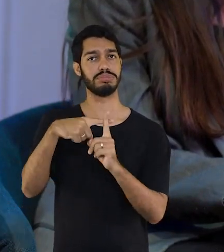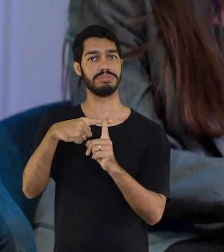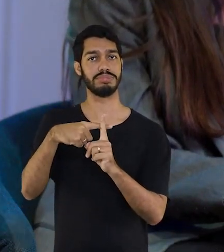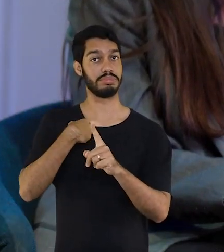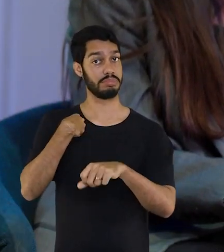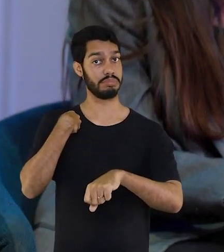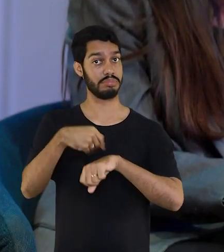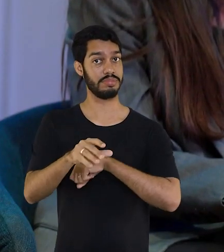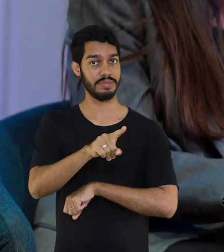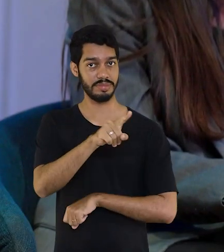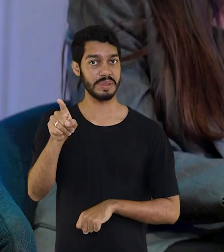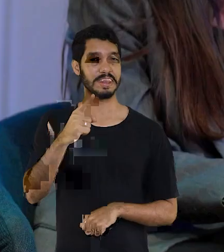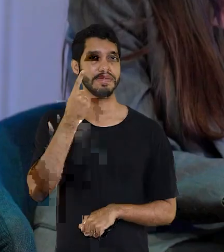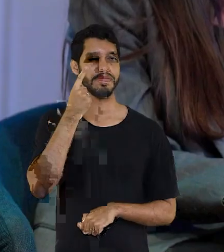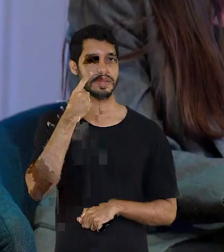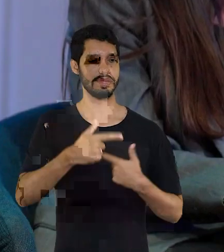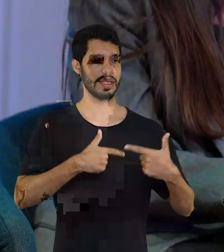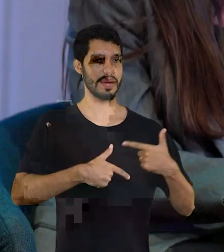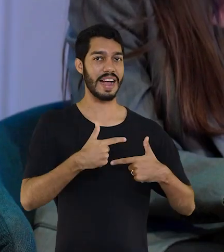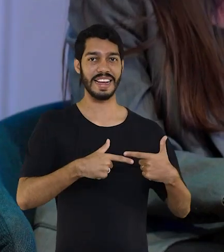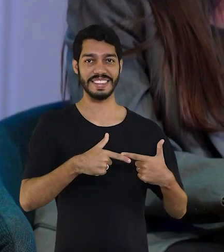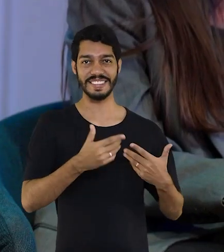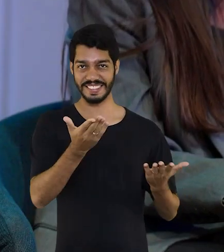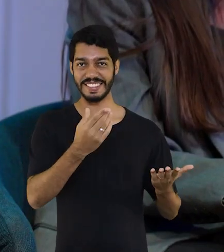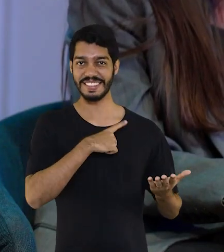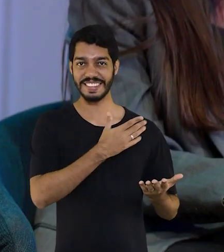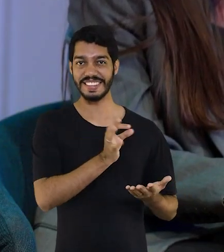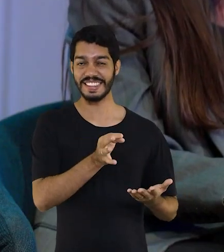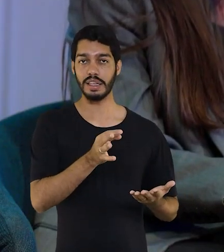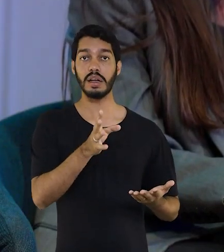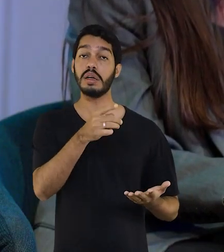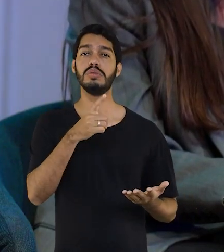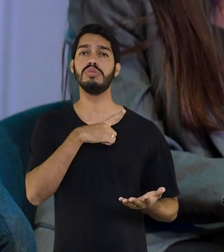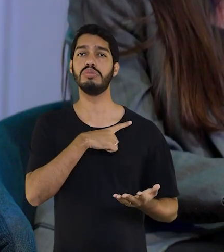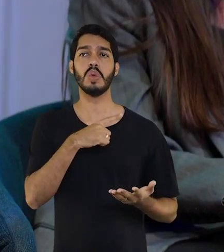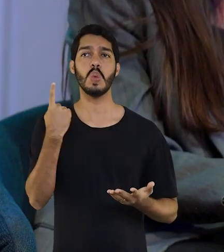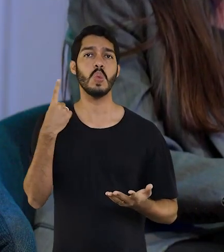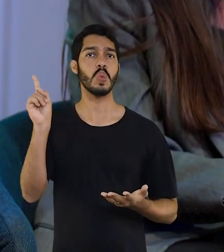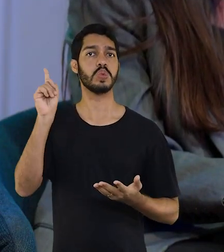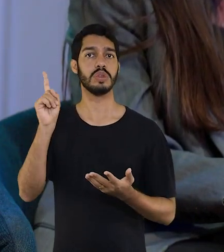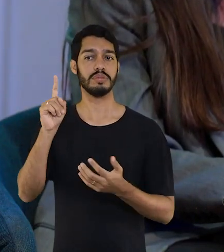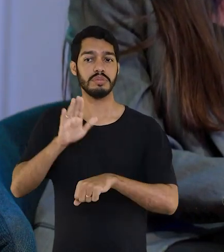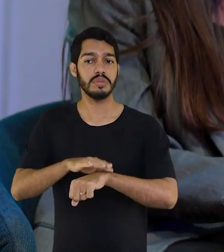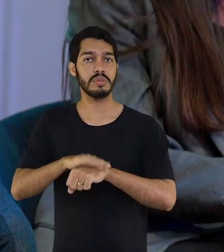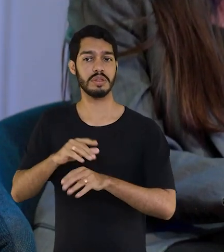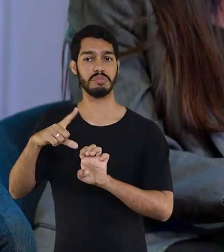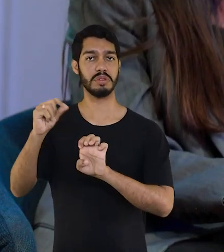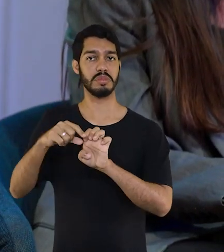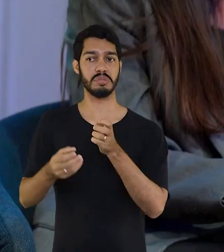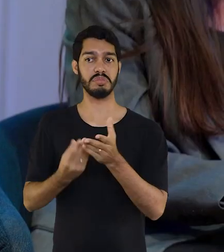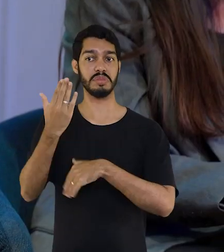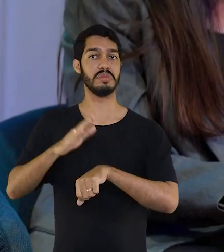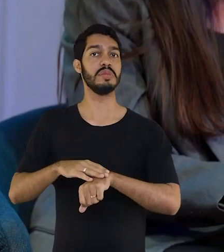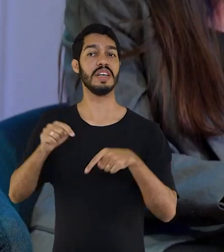muito, muito otimista, que eu acho que você está vendo muito isso no seu trabalho com o Betting Founders, que nunca existiu um tempo